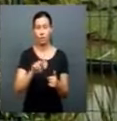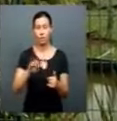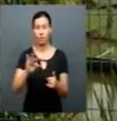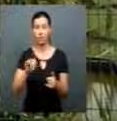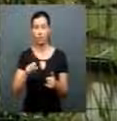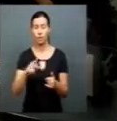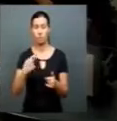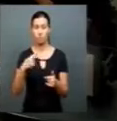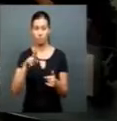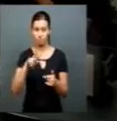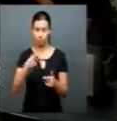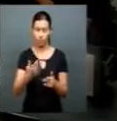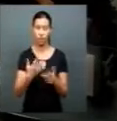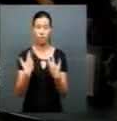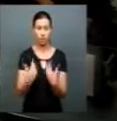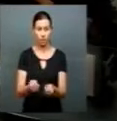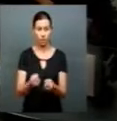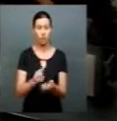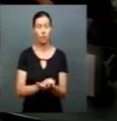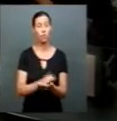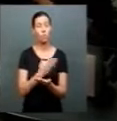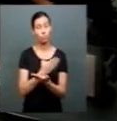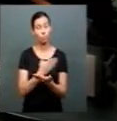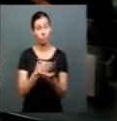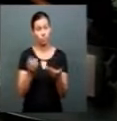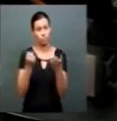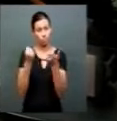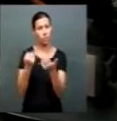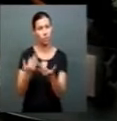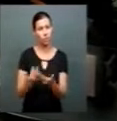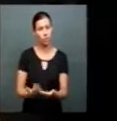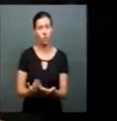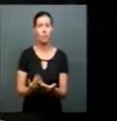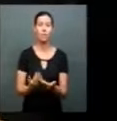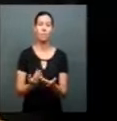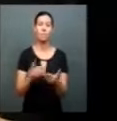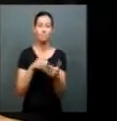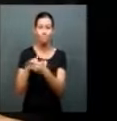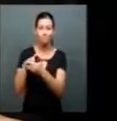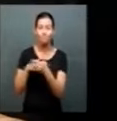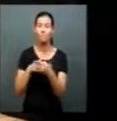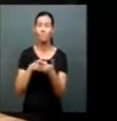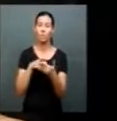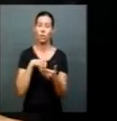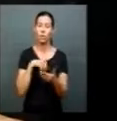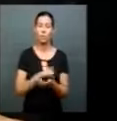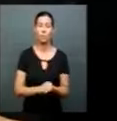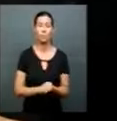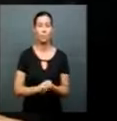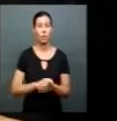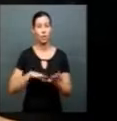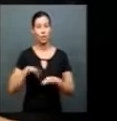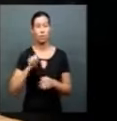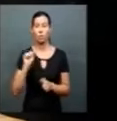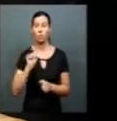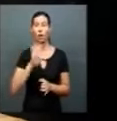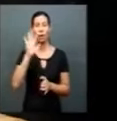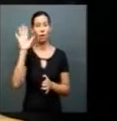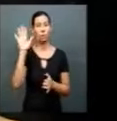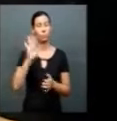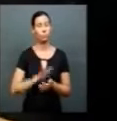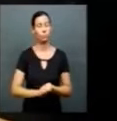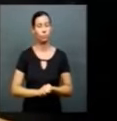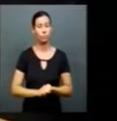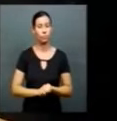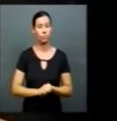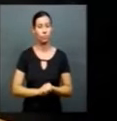da reportagem, acredita que existem obstáculos para manter o negócio. Os nossos custos são um pouco altos,